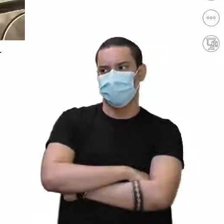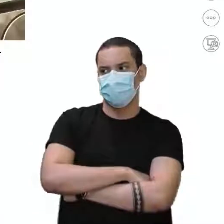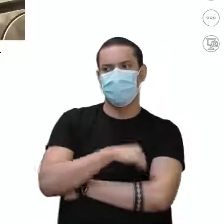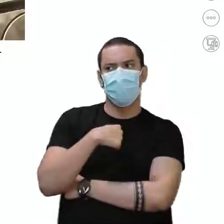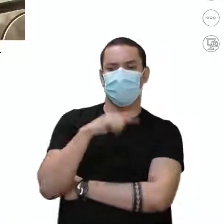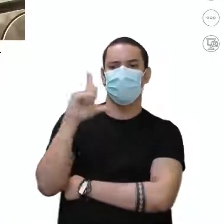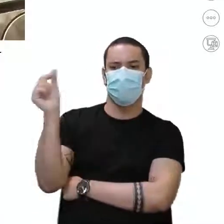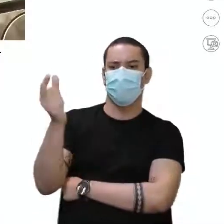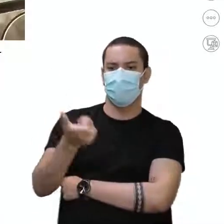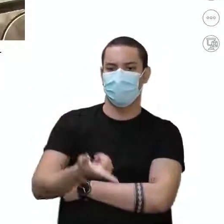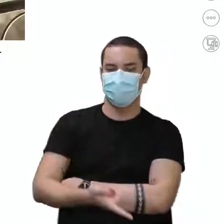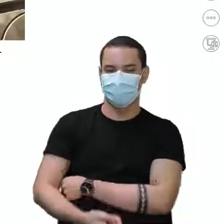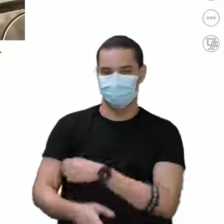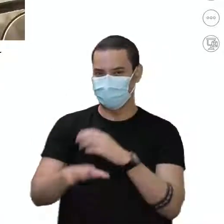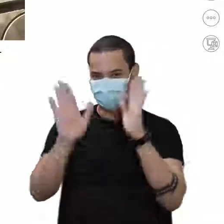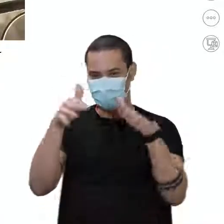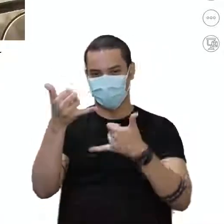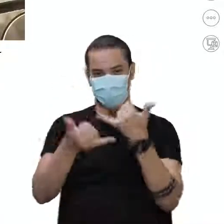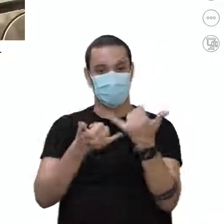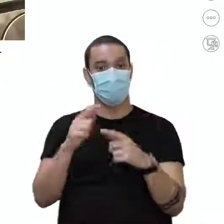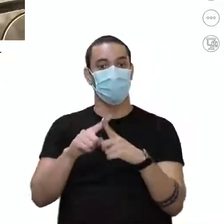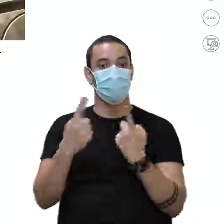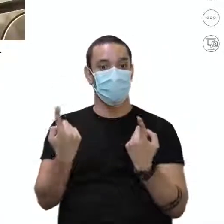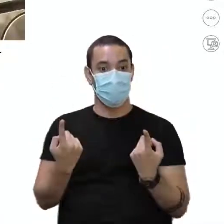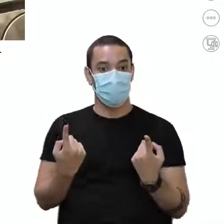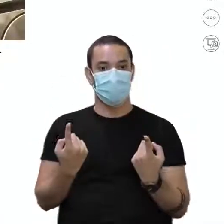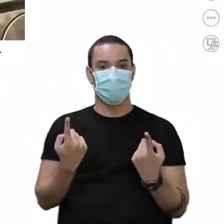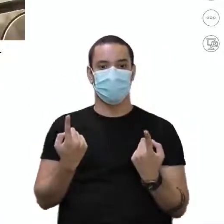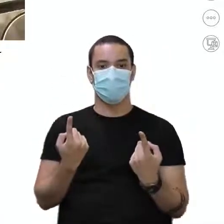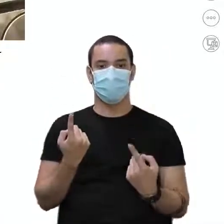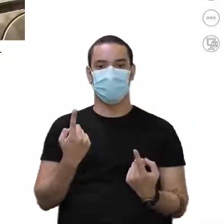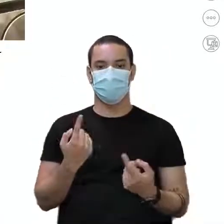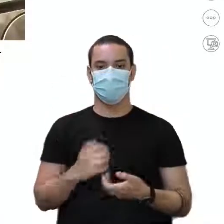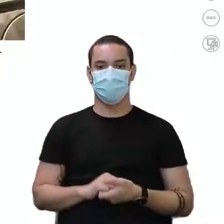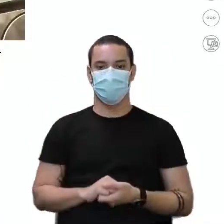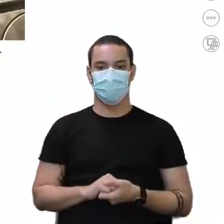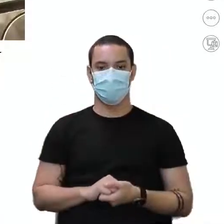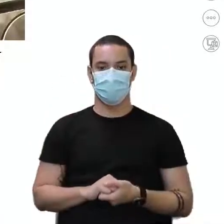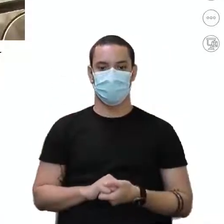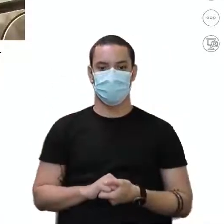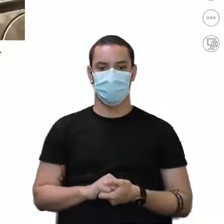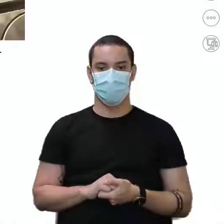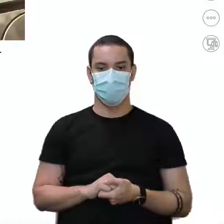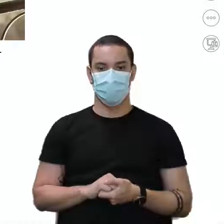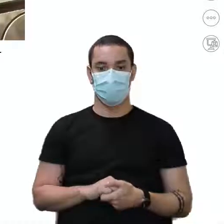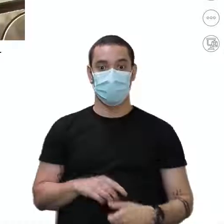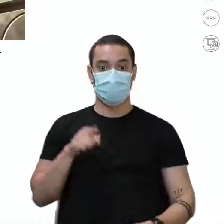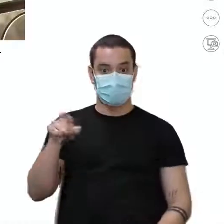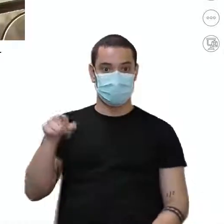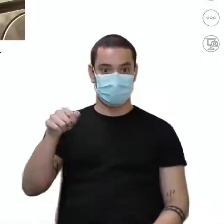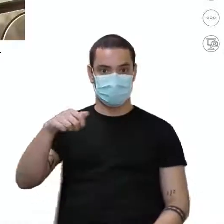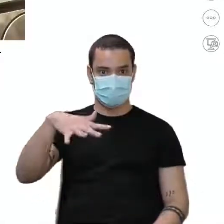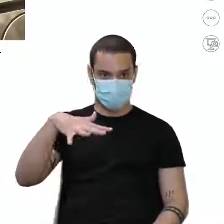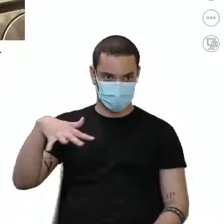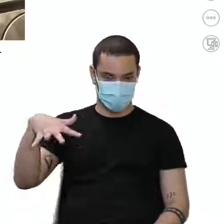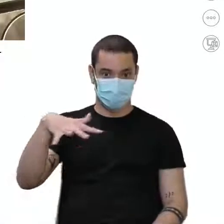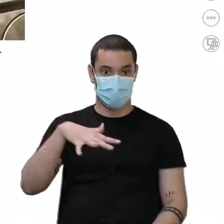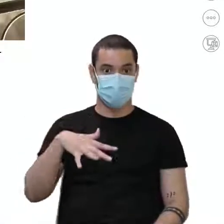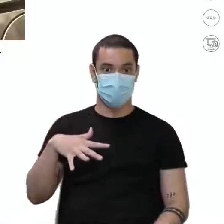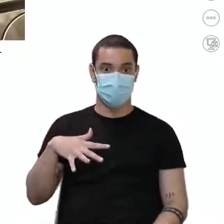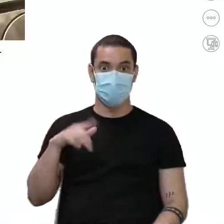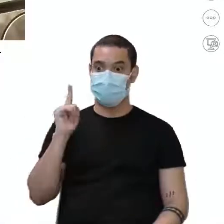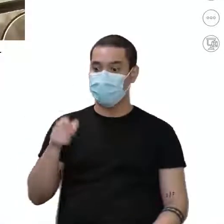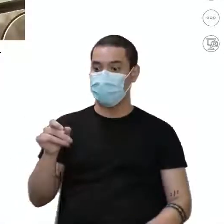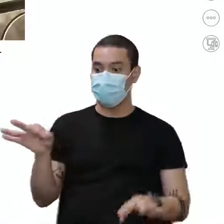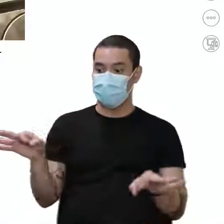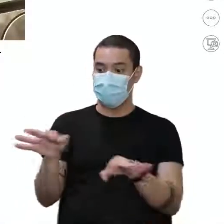pô. Aí, ó, I've been waiting for you for an hour. Essa situação aqui, ela acabou de acabar,